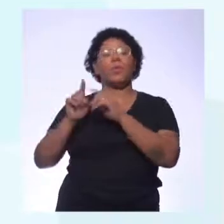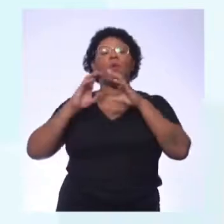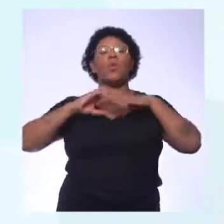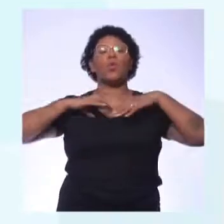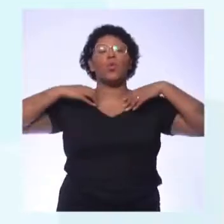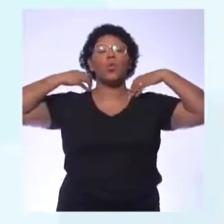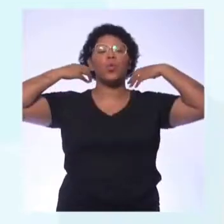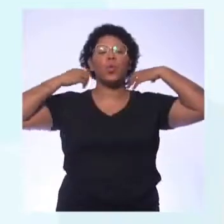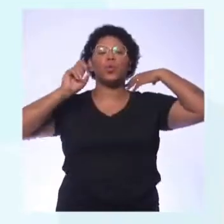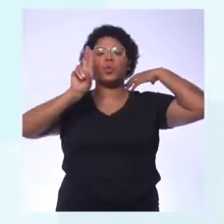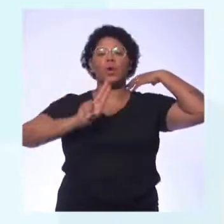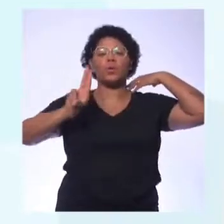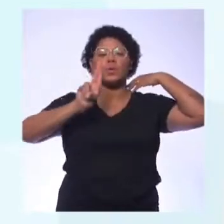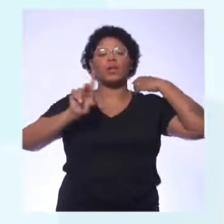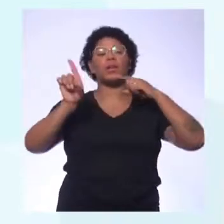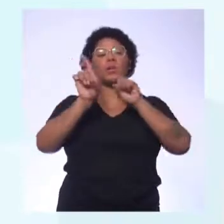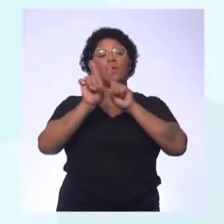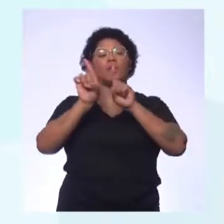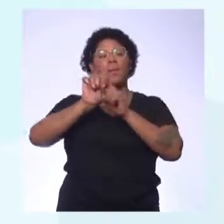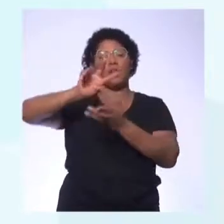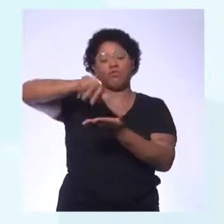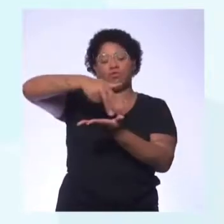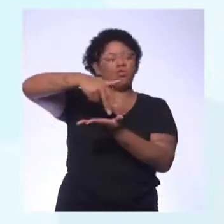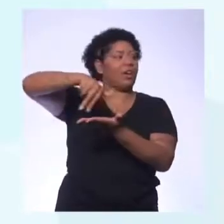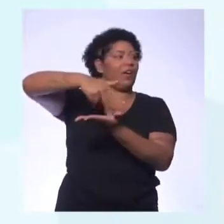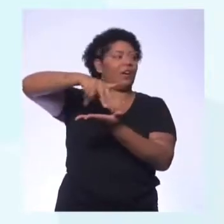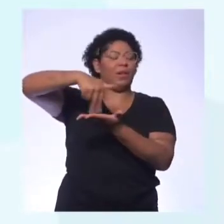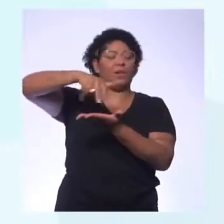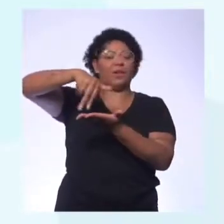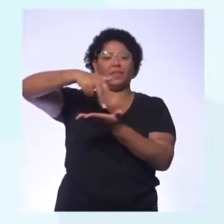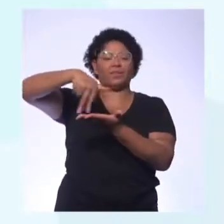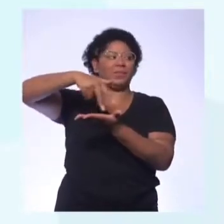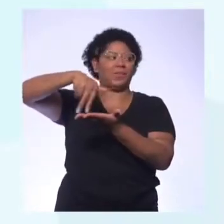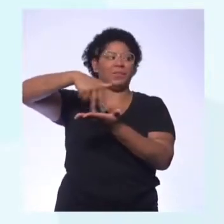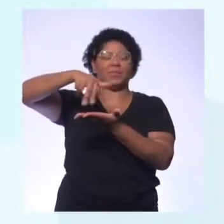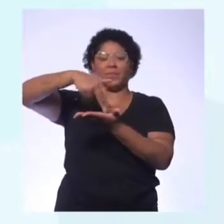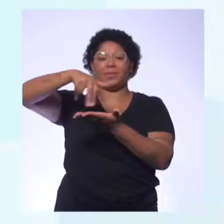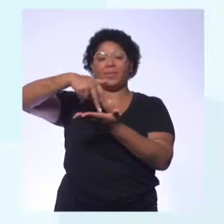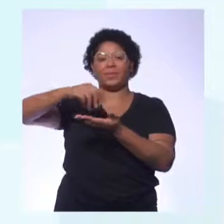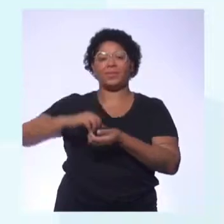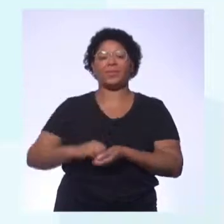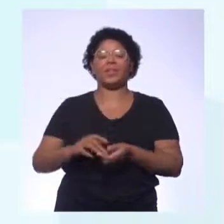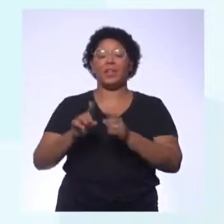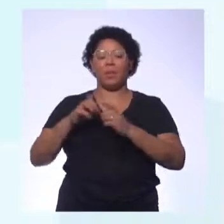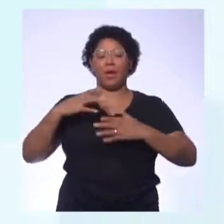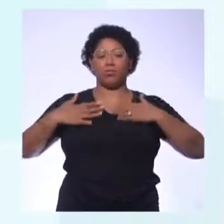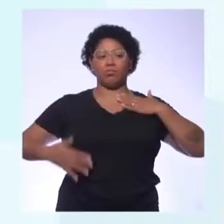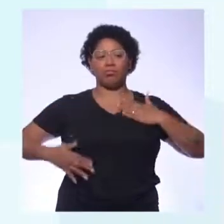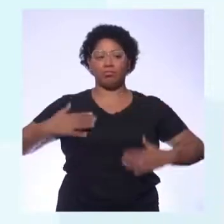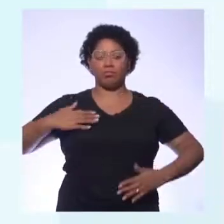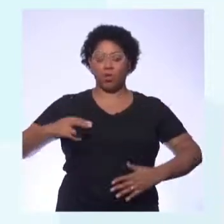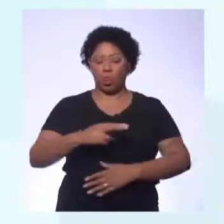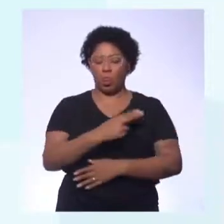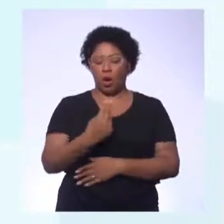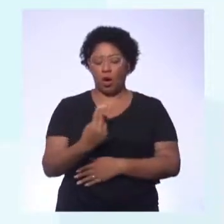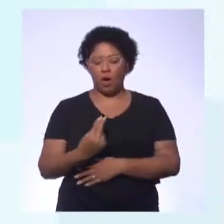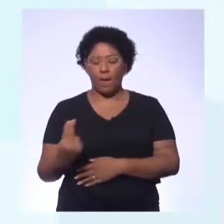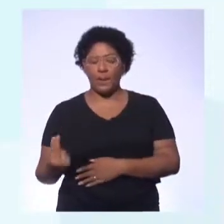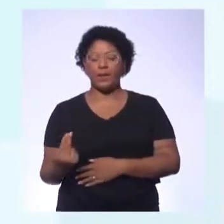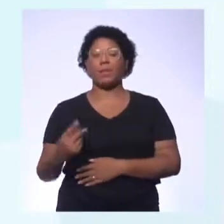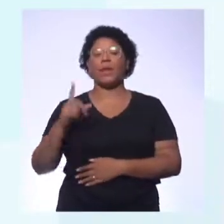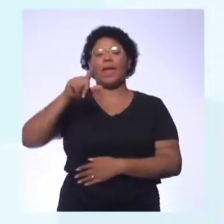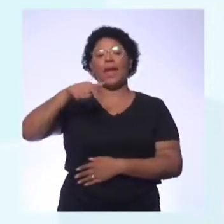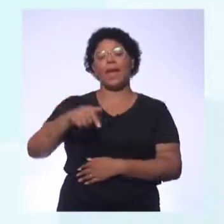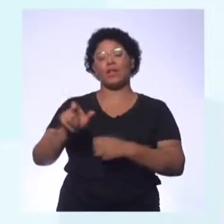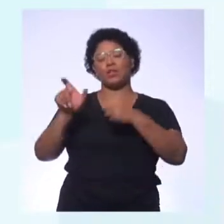gorro, o patins em si, o cachecol, as partes do corpo, né, são nomes, então são